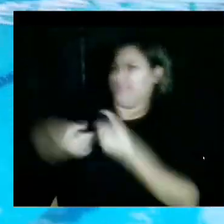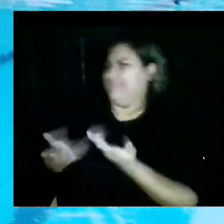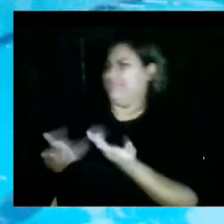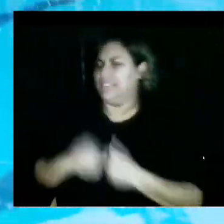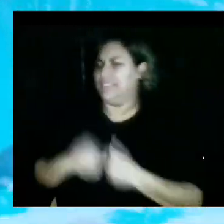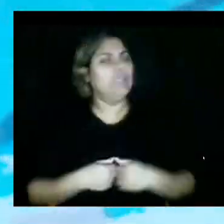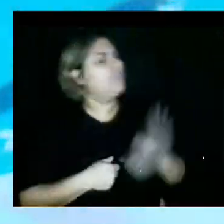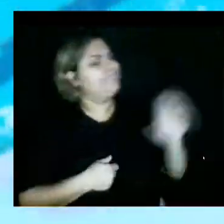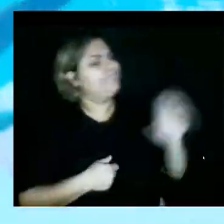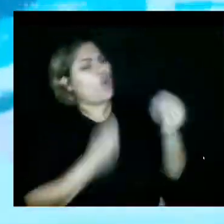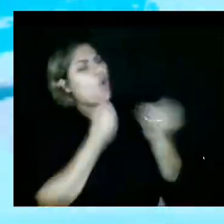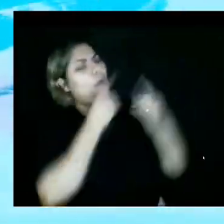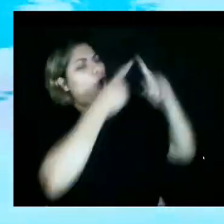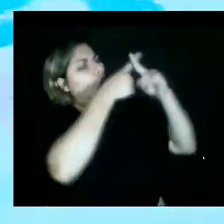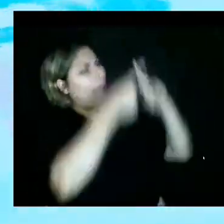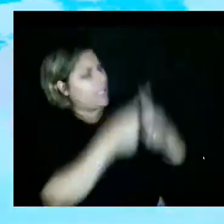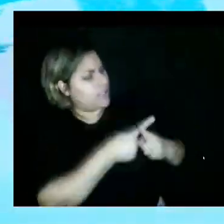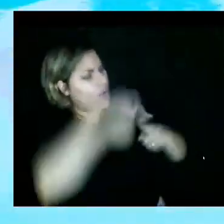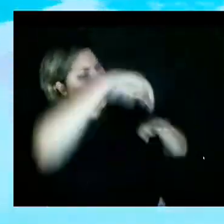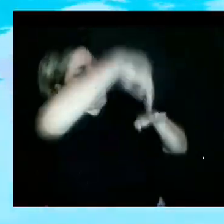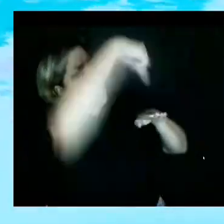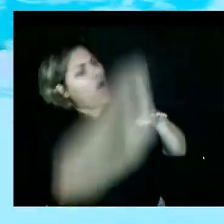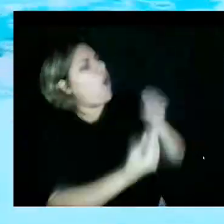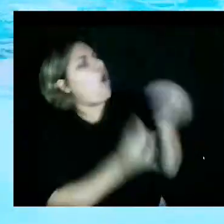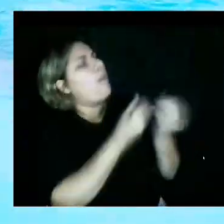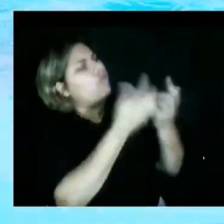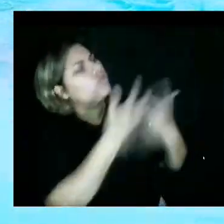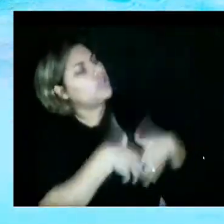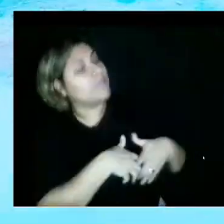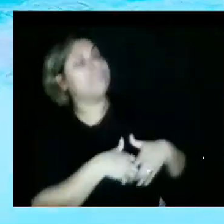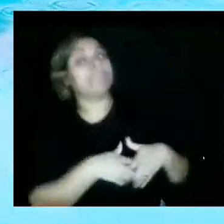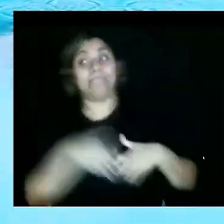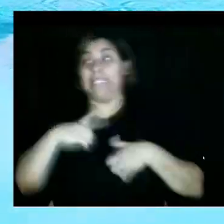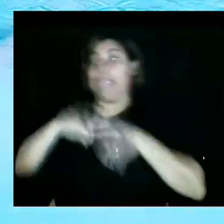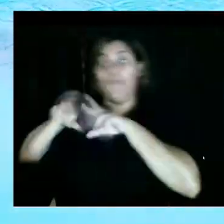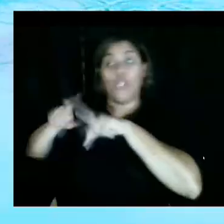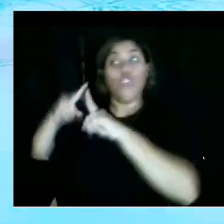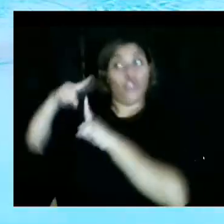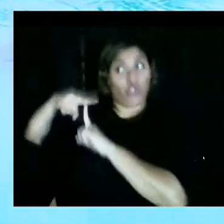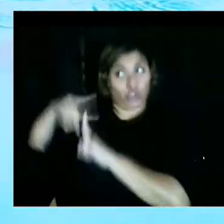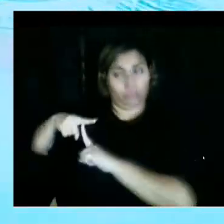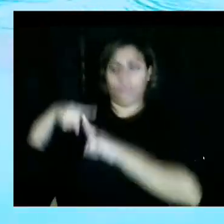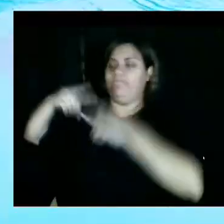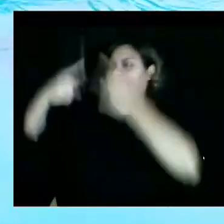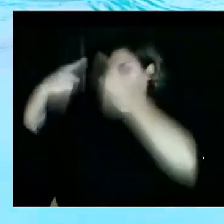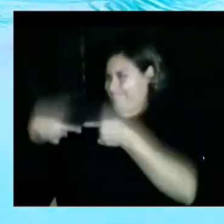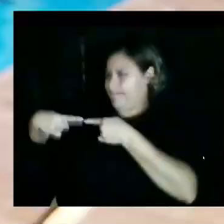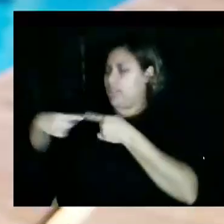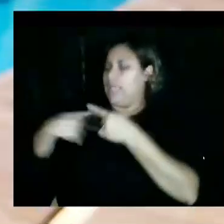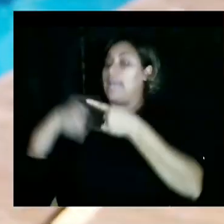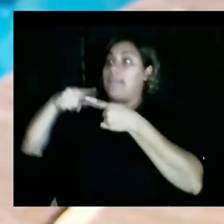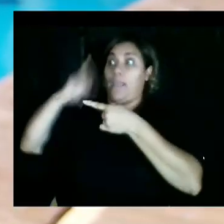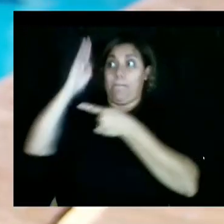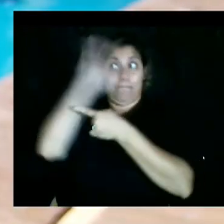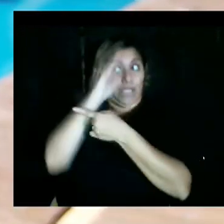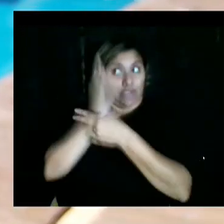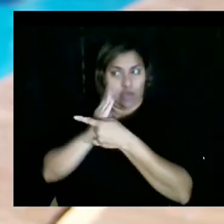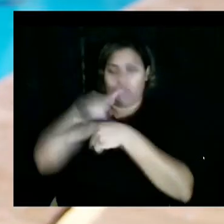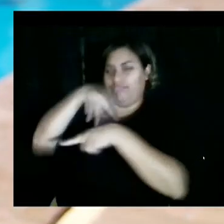saltos ornamentais? Olha, existe vários tipos de competições, Por exemplo, competição nacional,